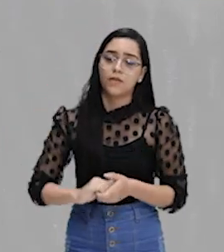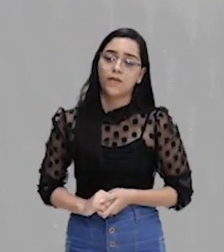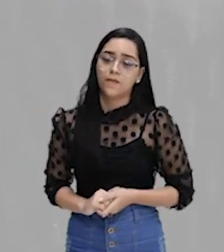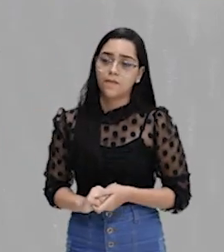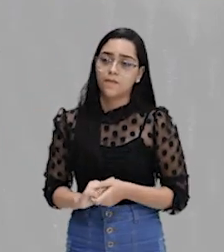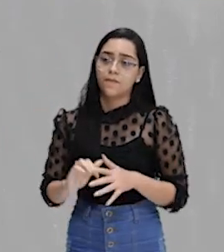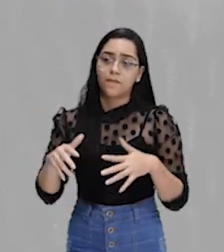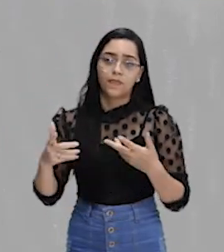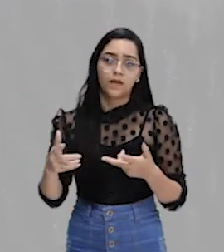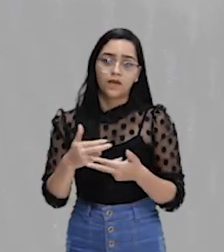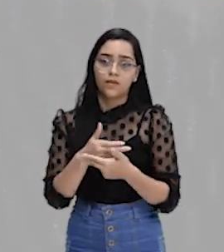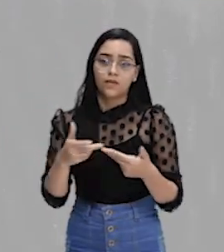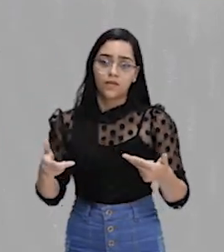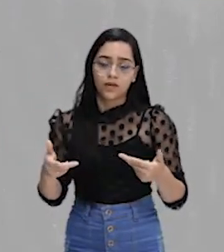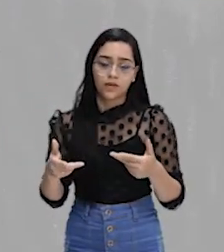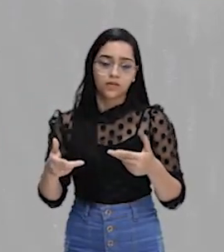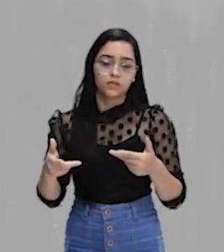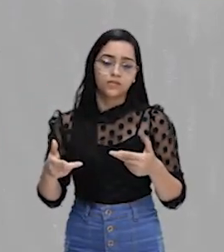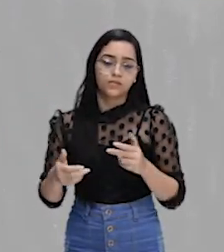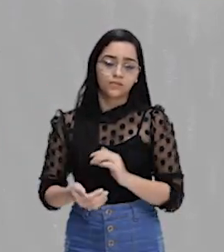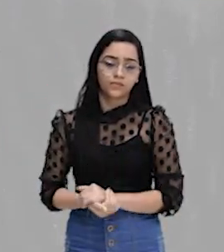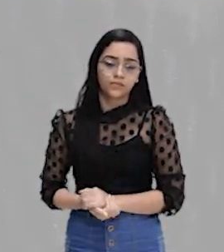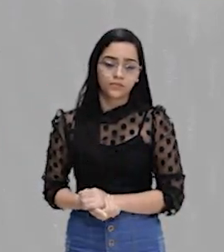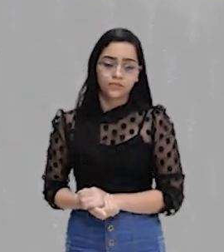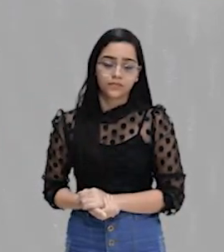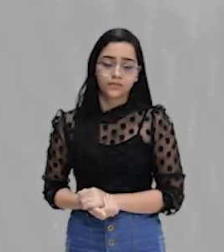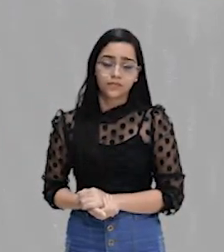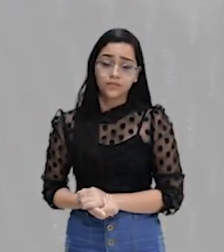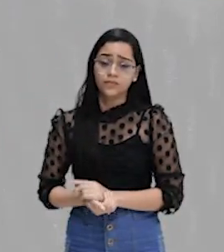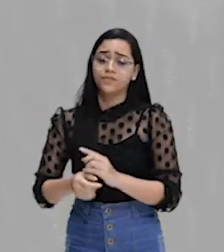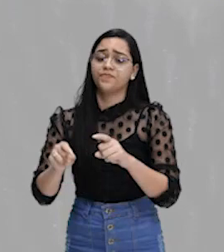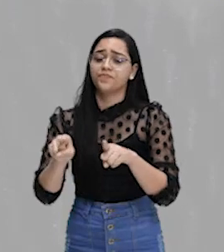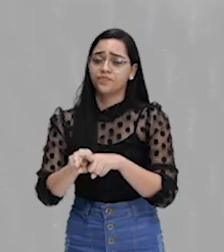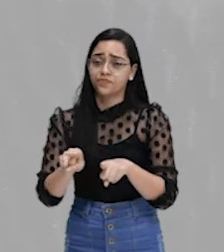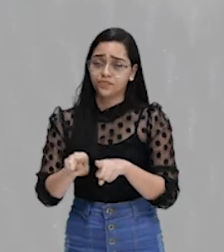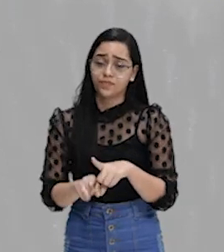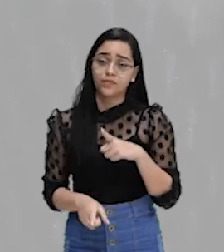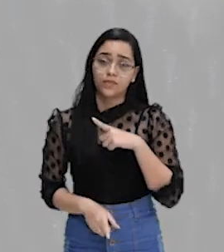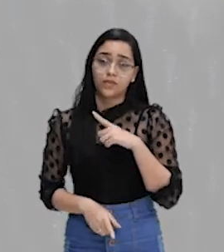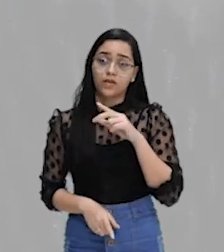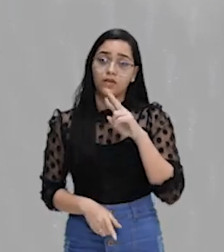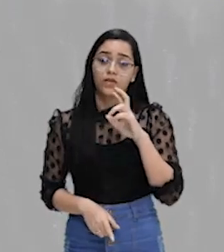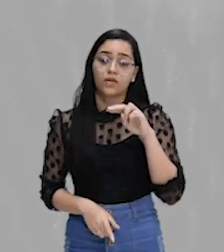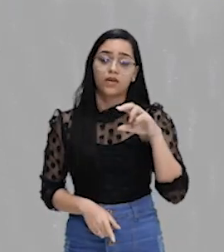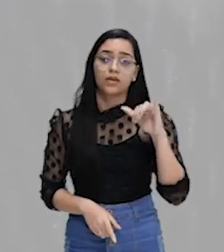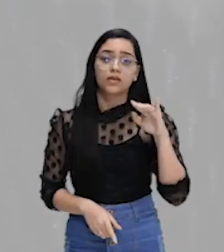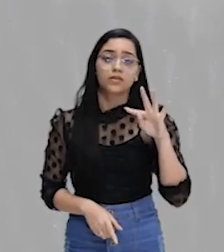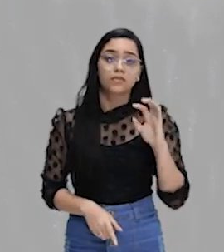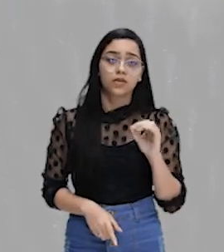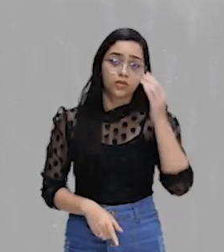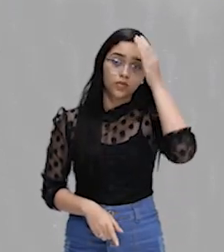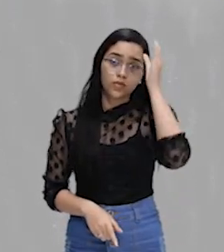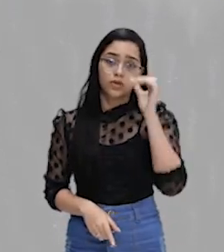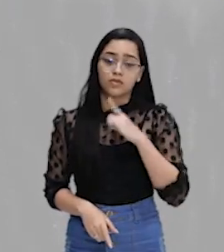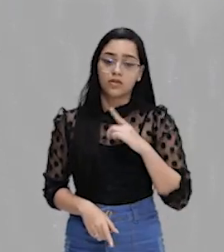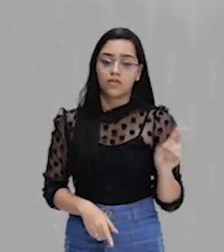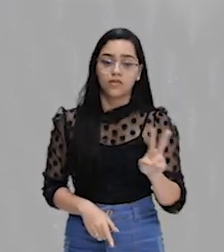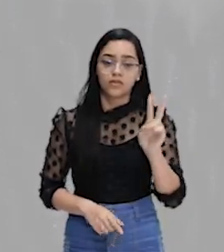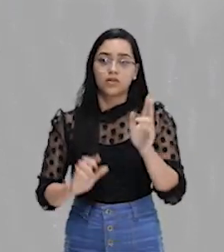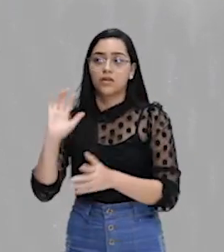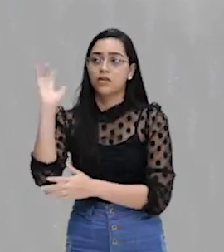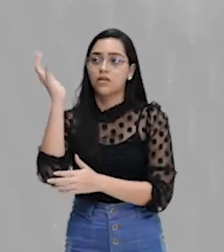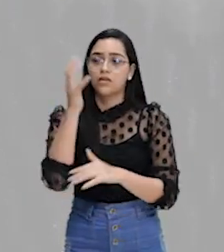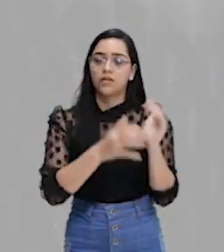caso do antropocentrismo, do humanismo e do individualismo. Além disso, o renascimento cultural também valoriza a natureza,